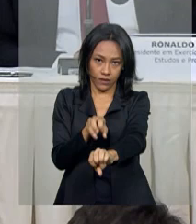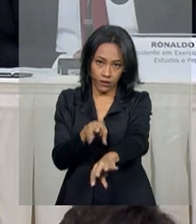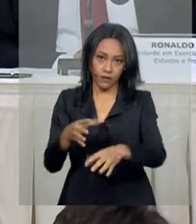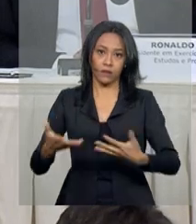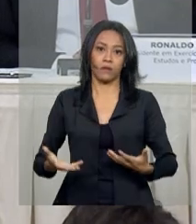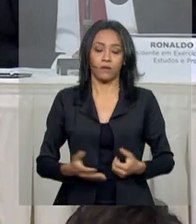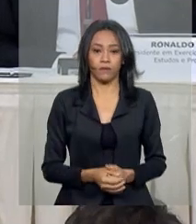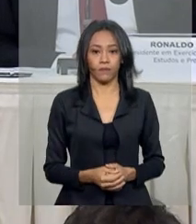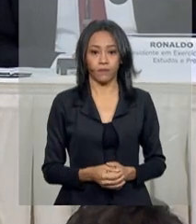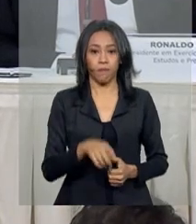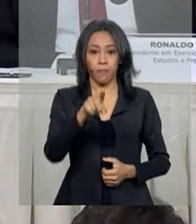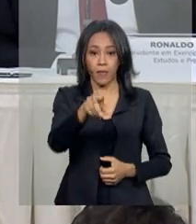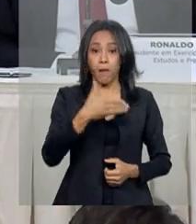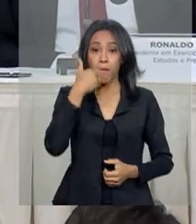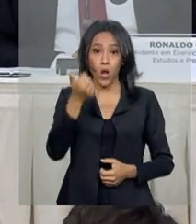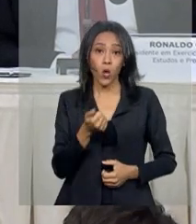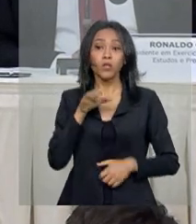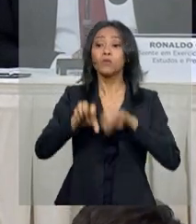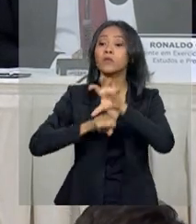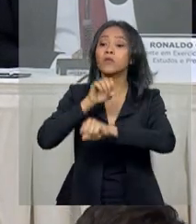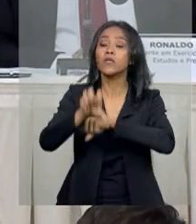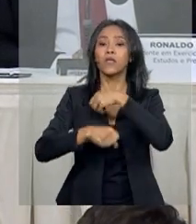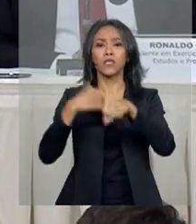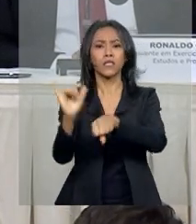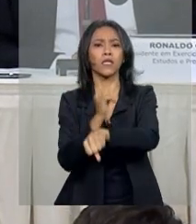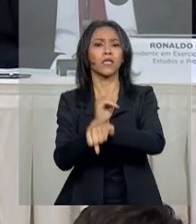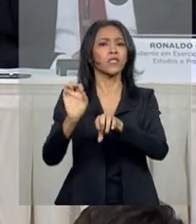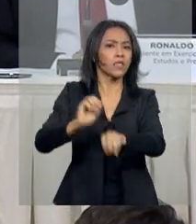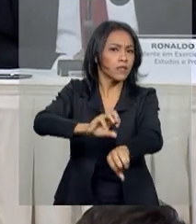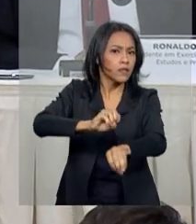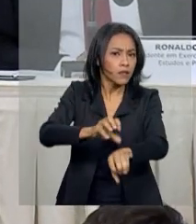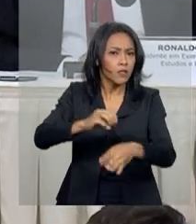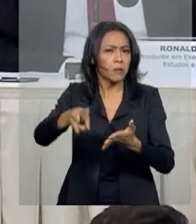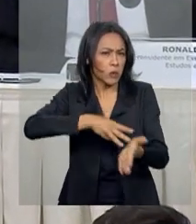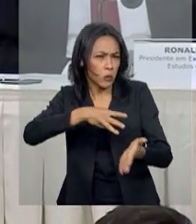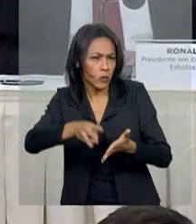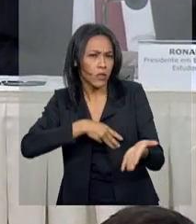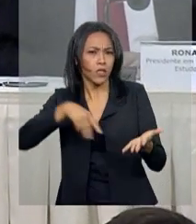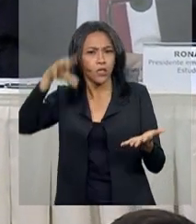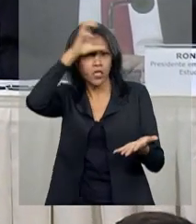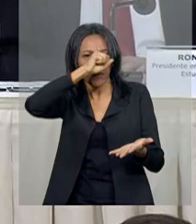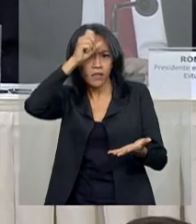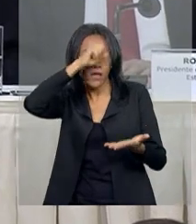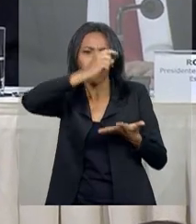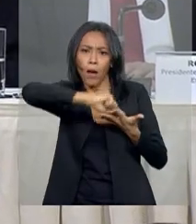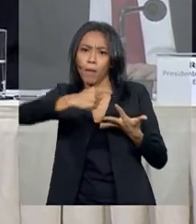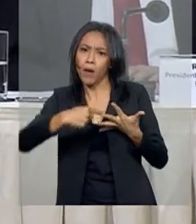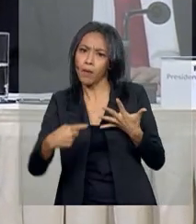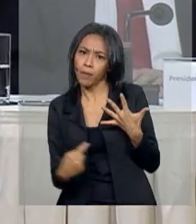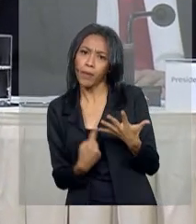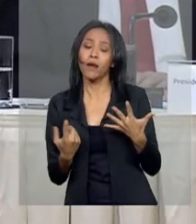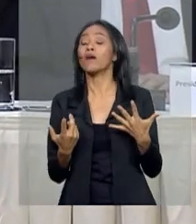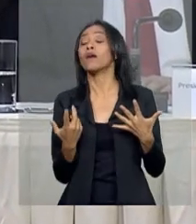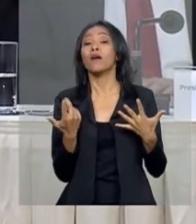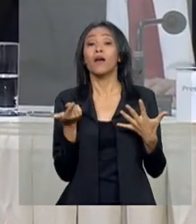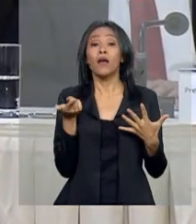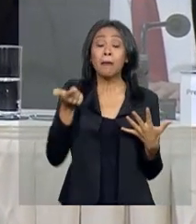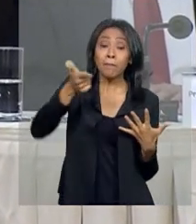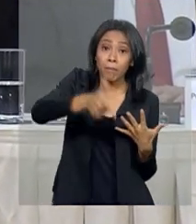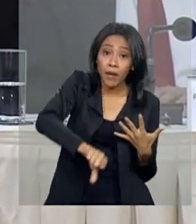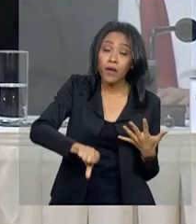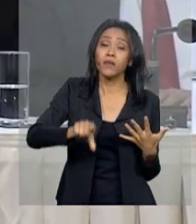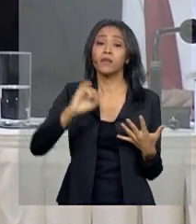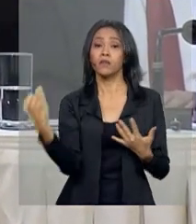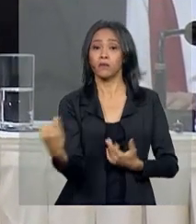A busca por práticas inovadoras, por exemplo, no processo de ensino-aprendizagem, é mais ainda importante